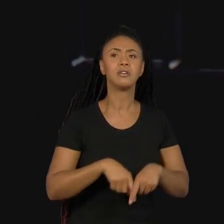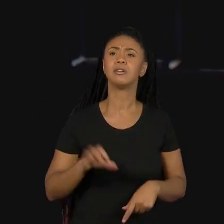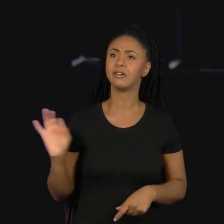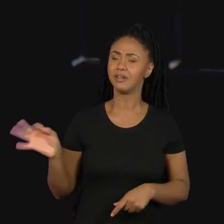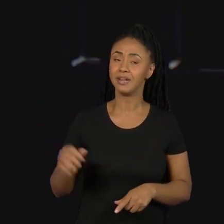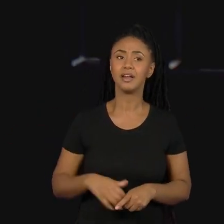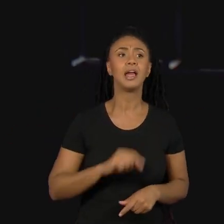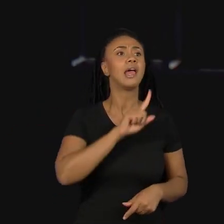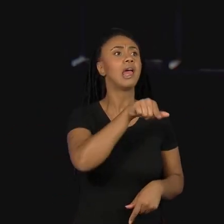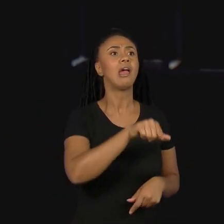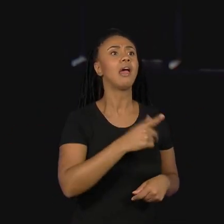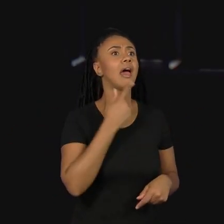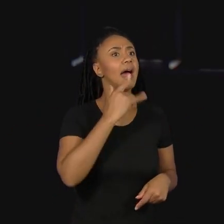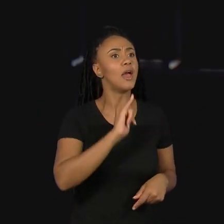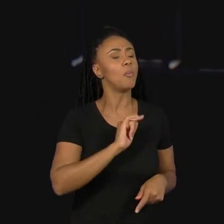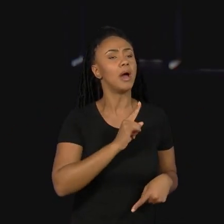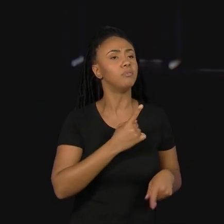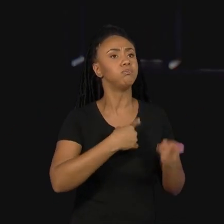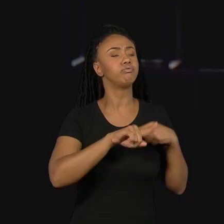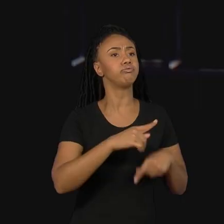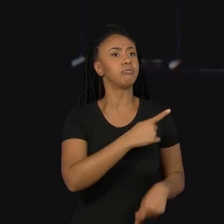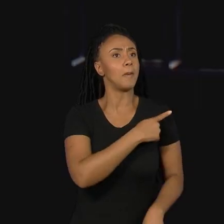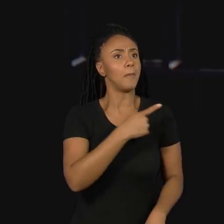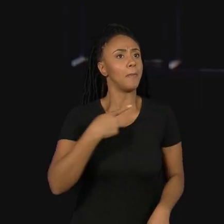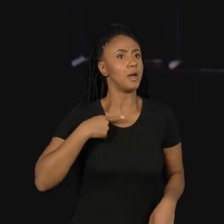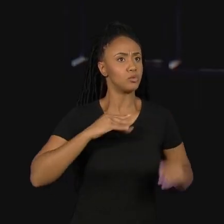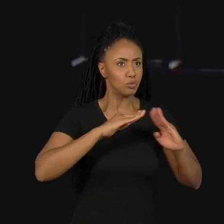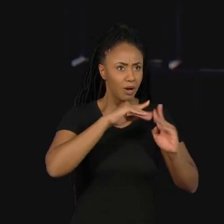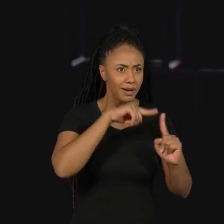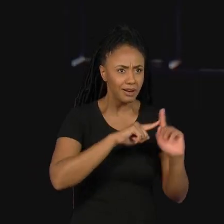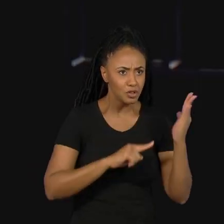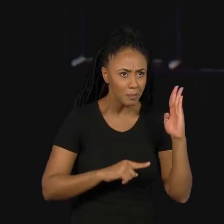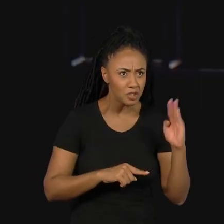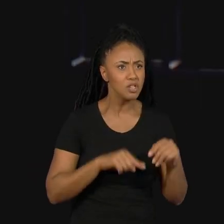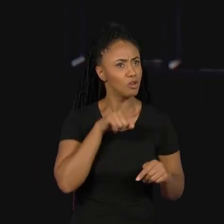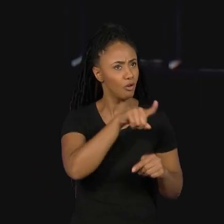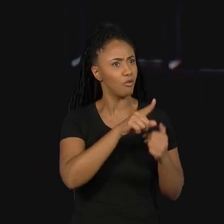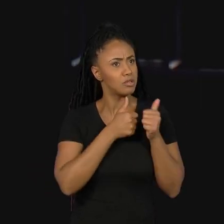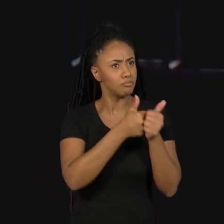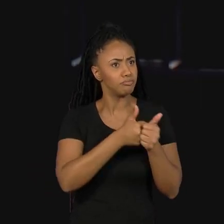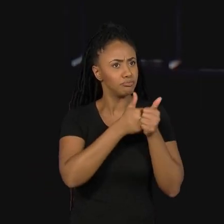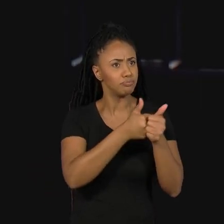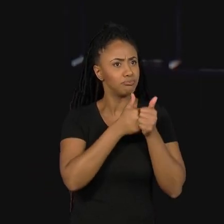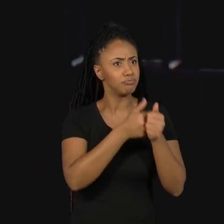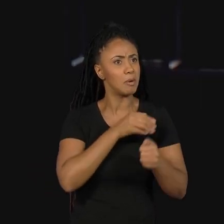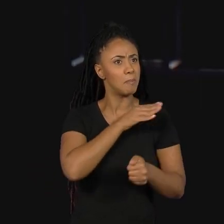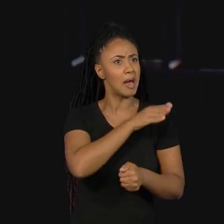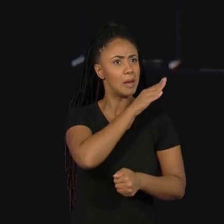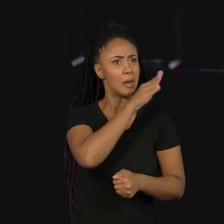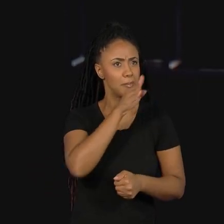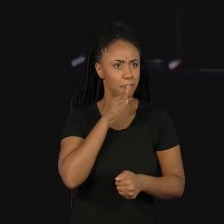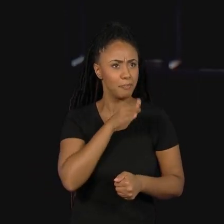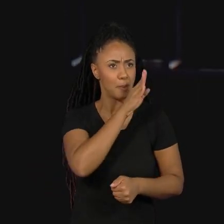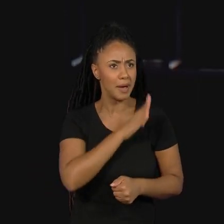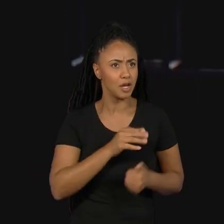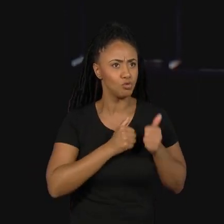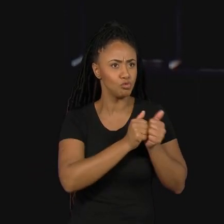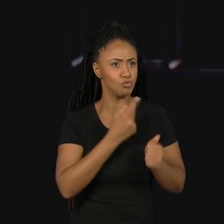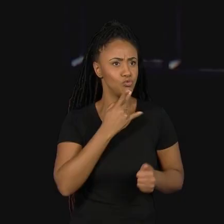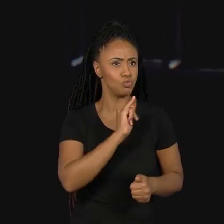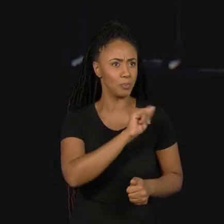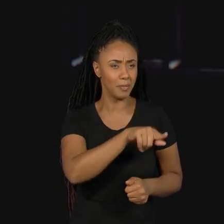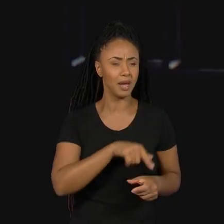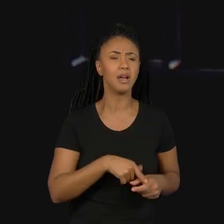da Igreja Batista. Sim. E aí, por conta disso, você chegou a acompanhá-lo em peregrinações pelo país. De que forma